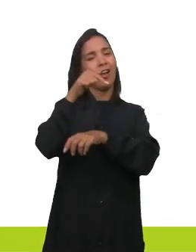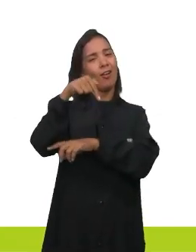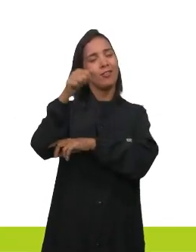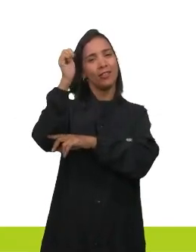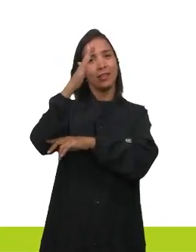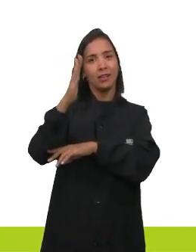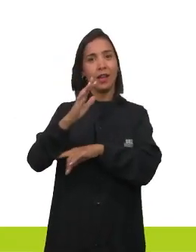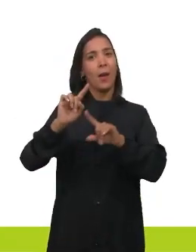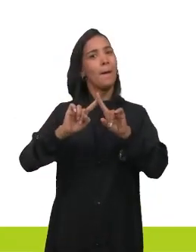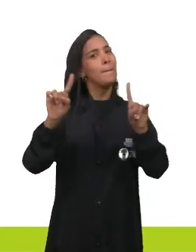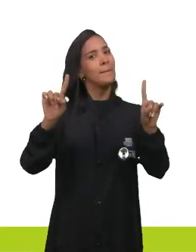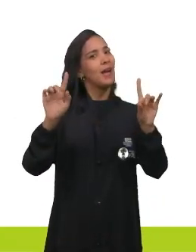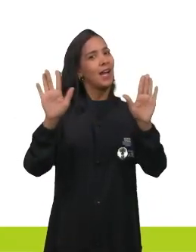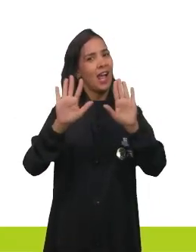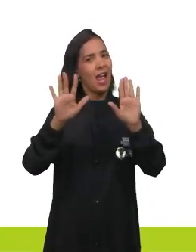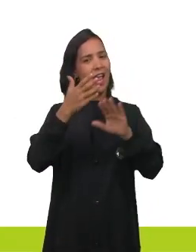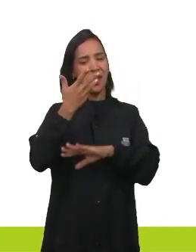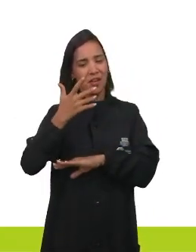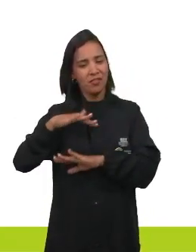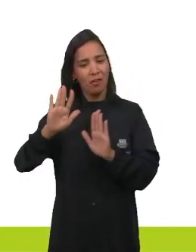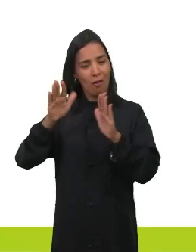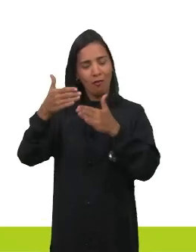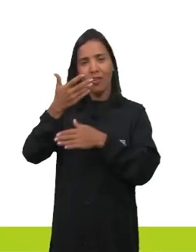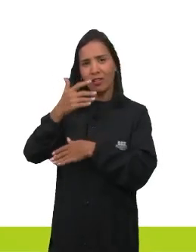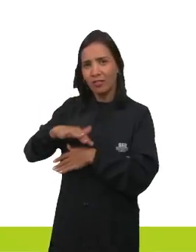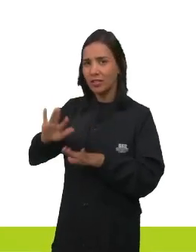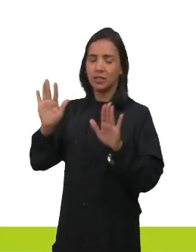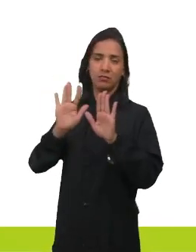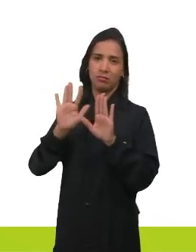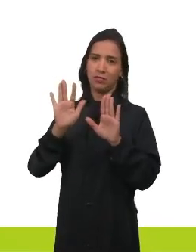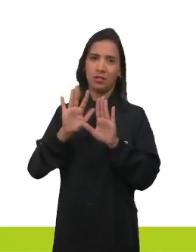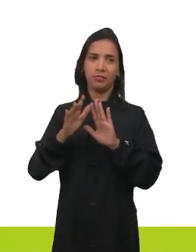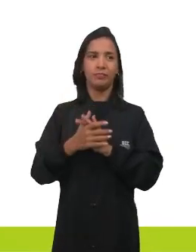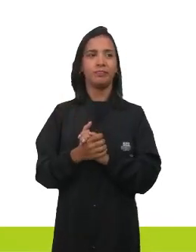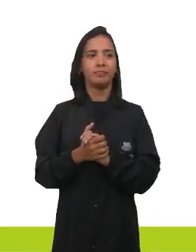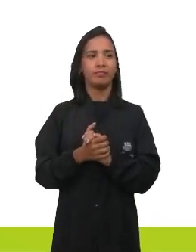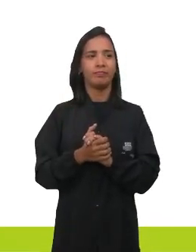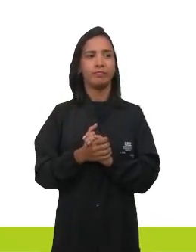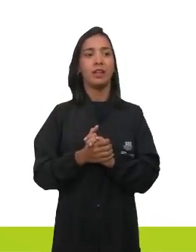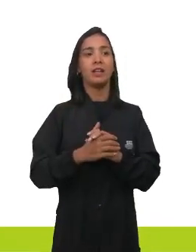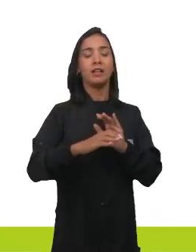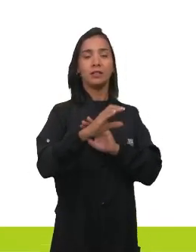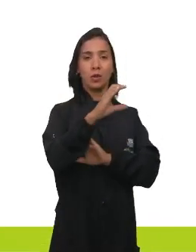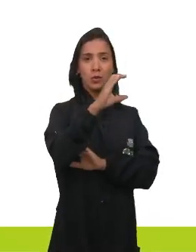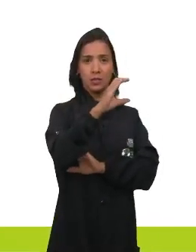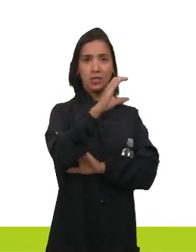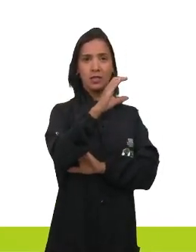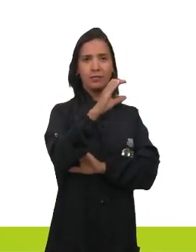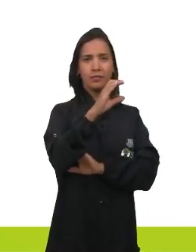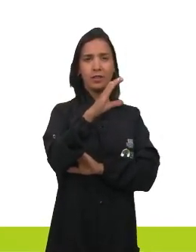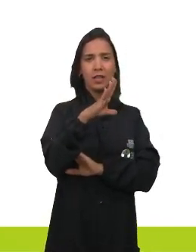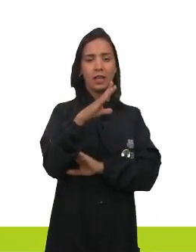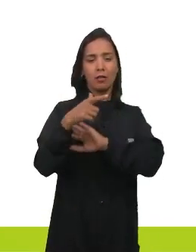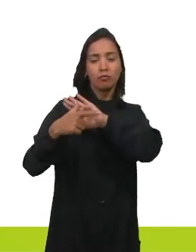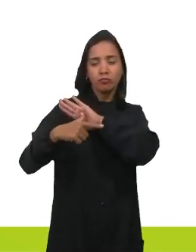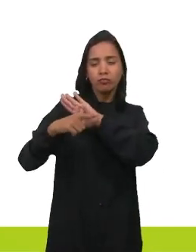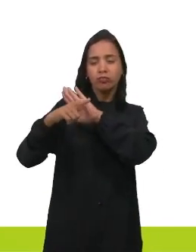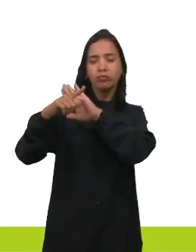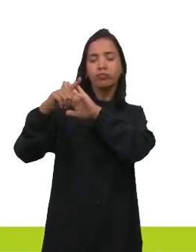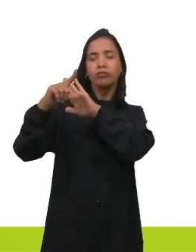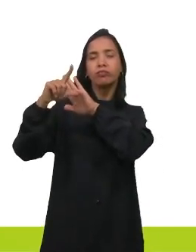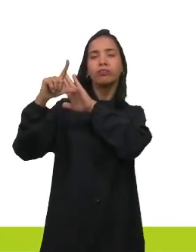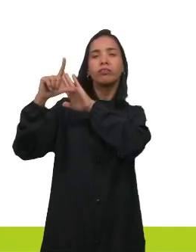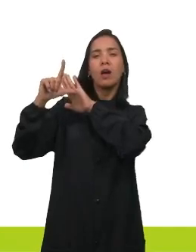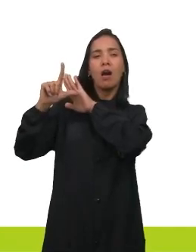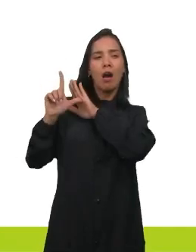essa infância privilegiada. Letra C, antecipar o futuro apagamento